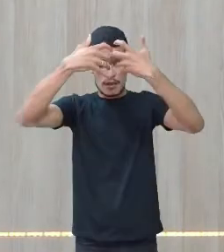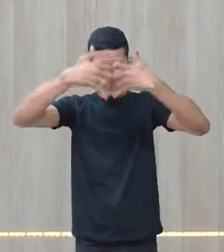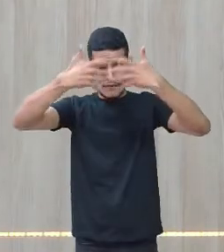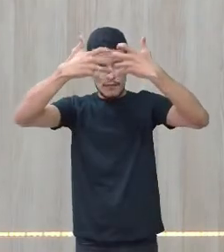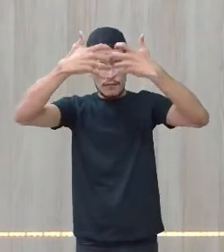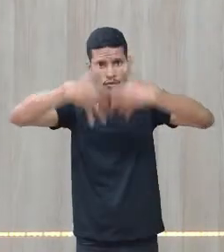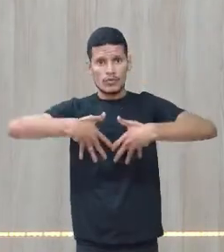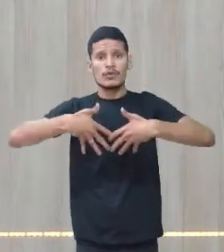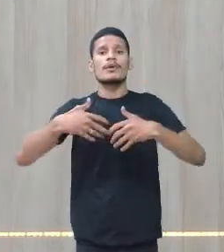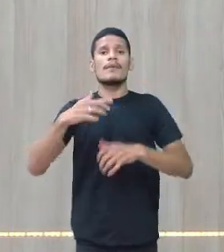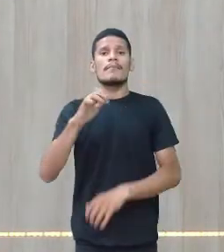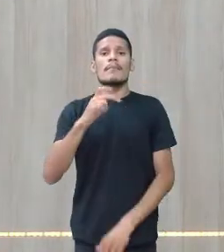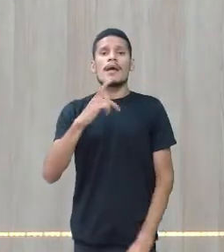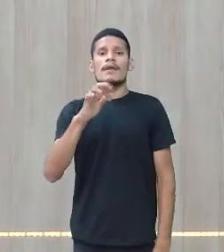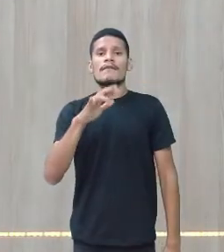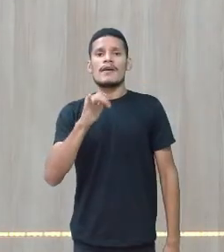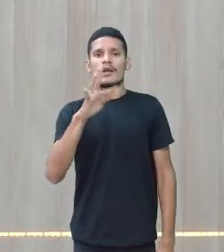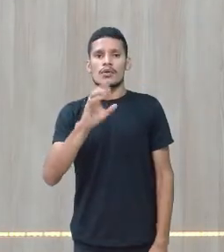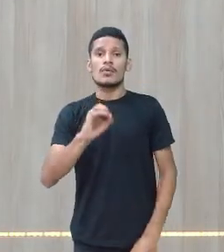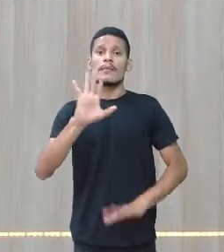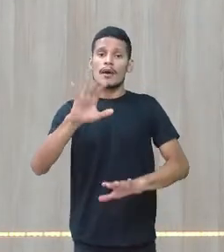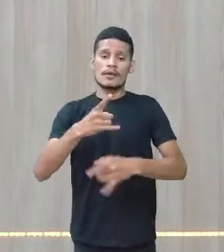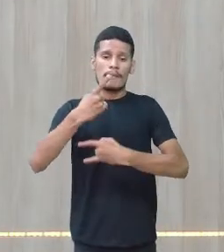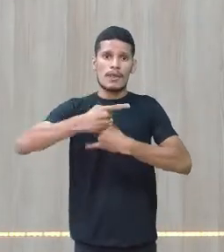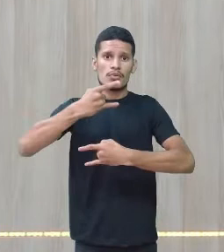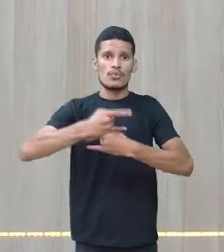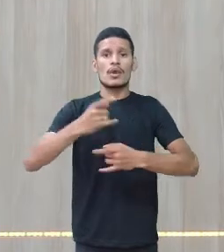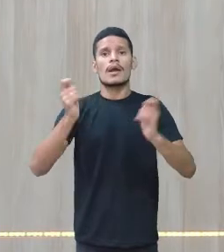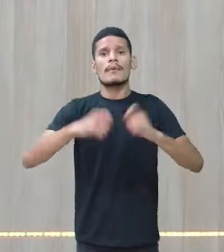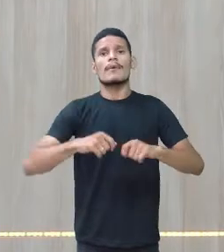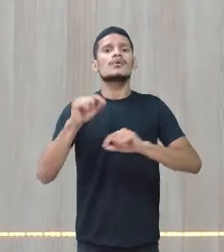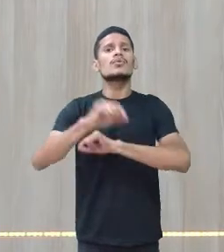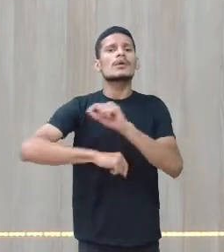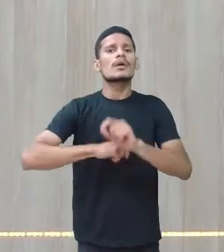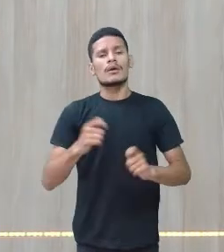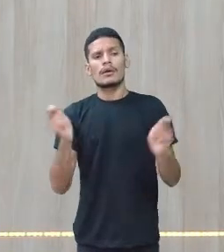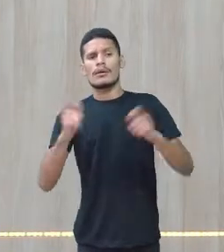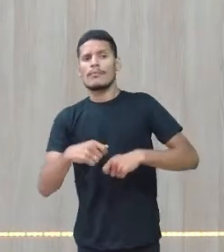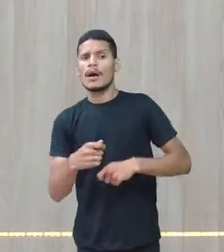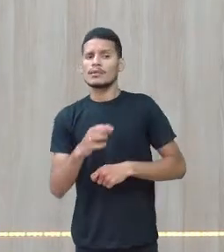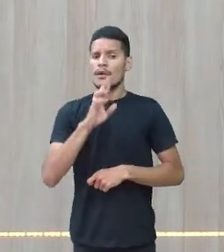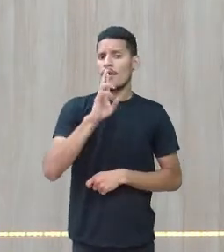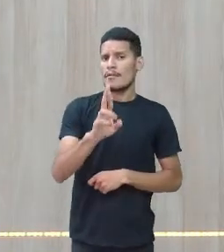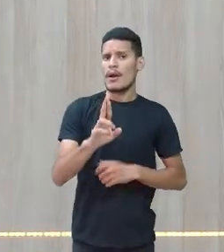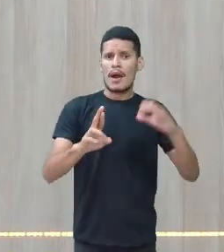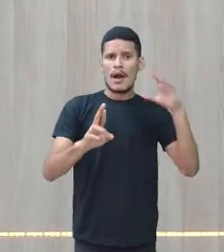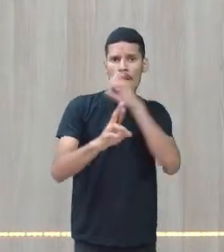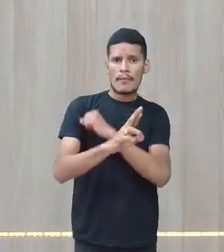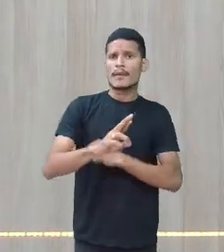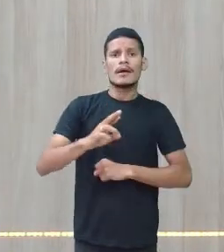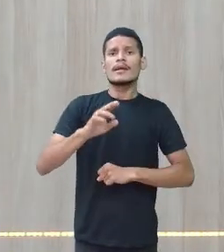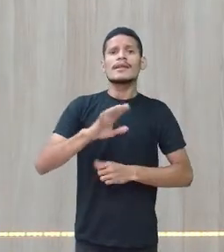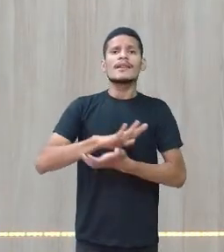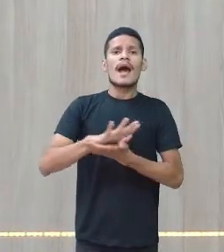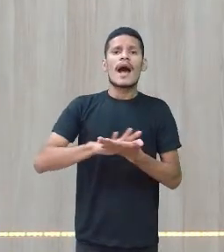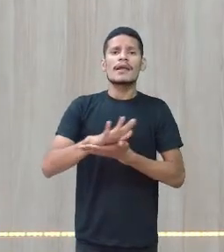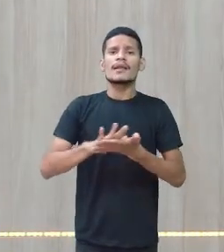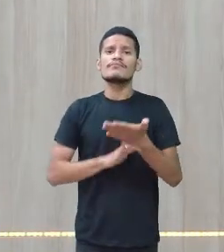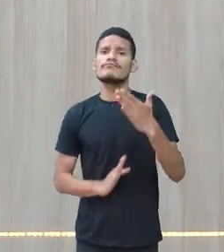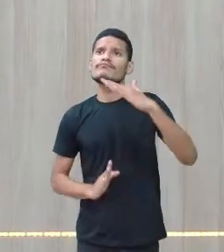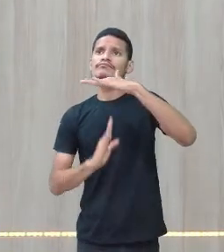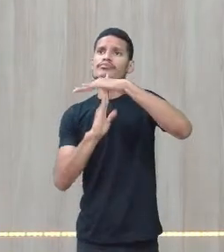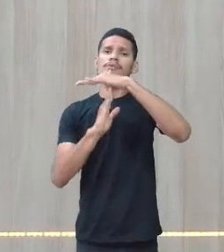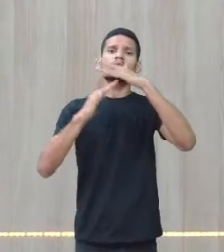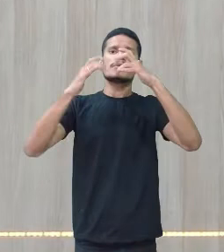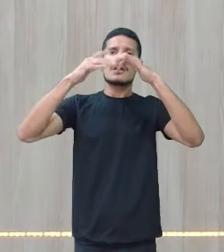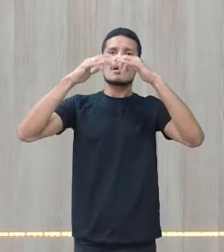medula, ela toma uma posição, ela tem a capacidade de dar uma resposta sem mandar a mensagem